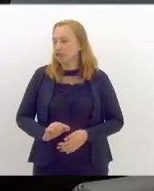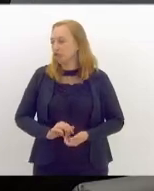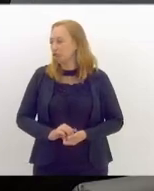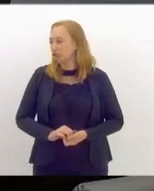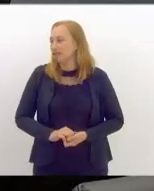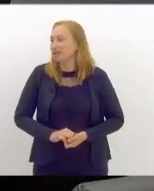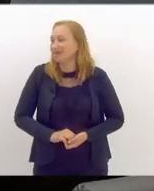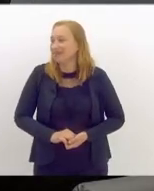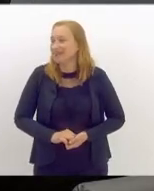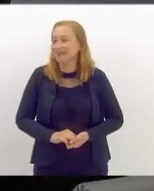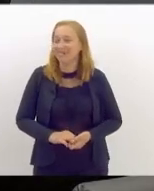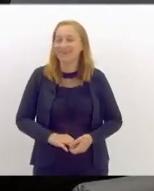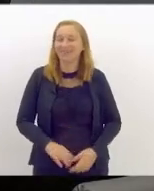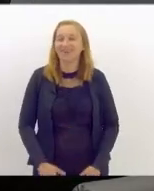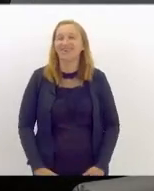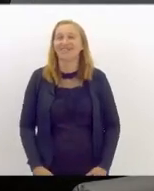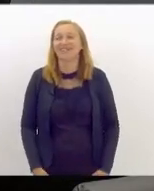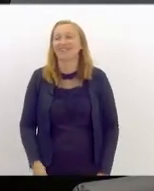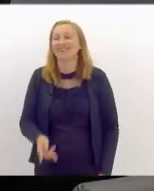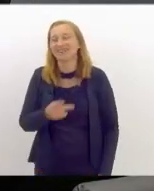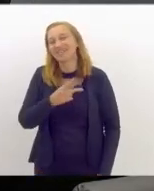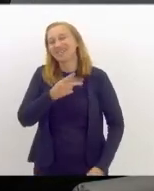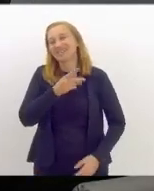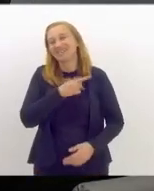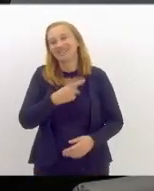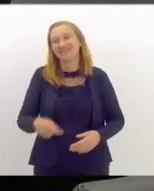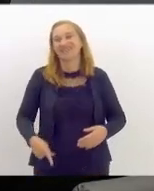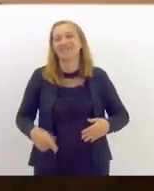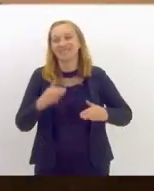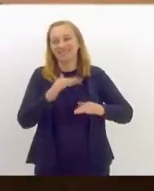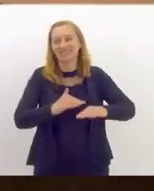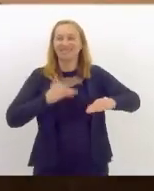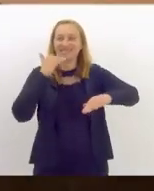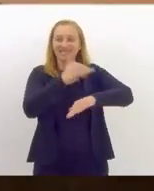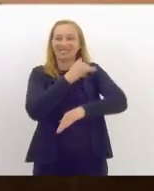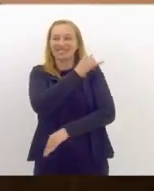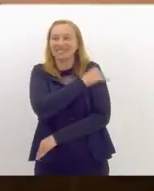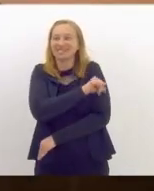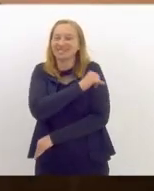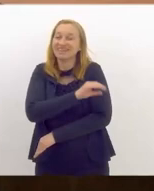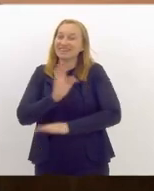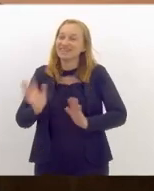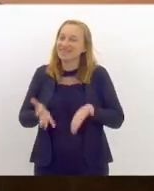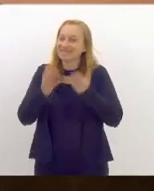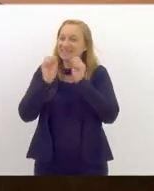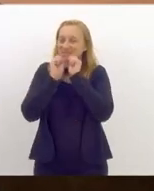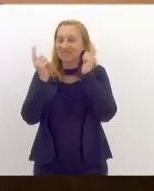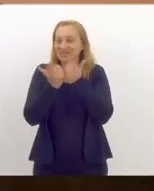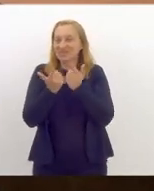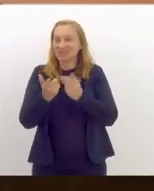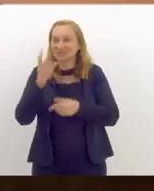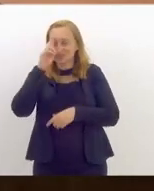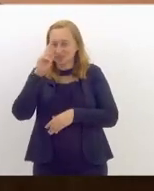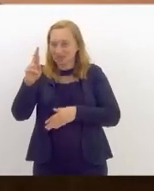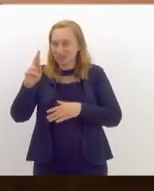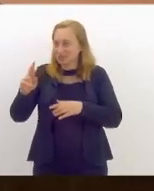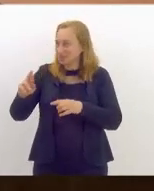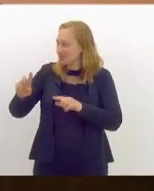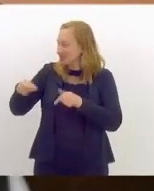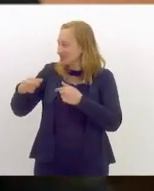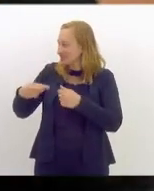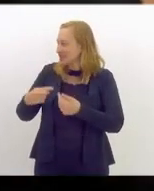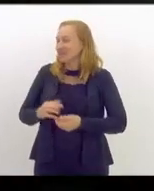Presidente se você supera rio o homem iniciativa da Assembleia Legislativa vossa excelência nos provocou